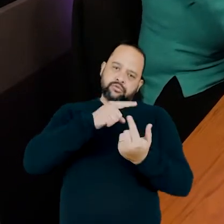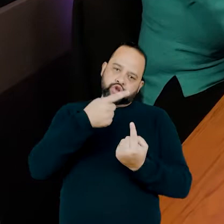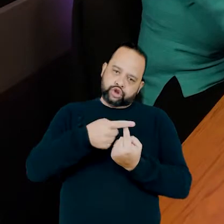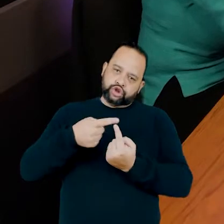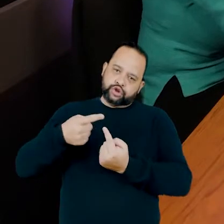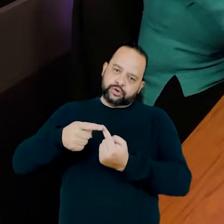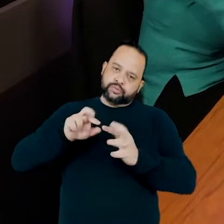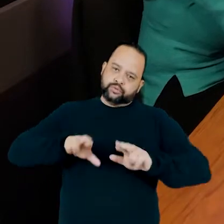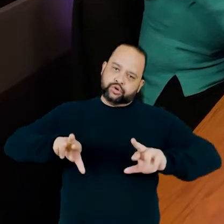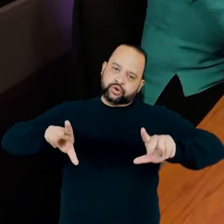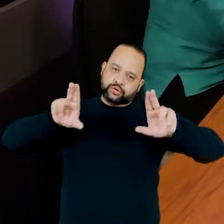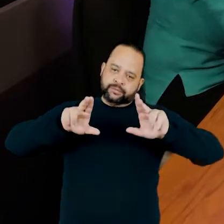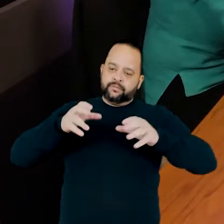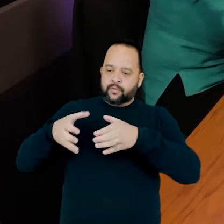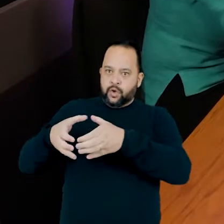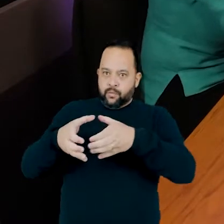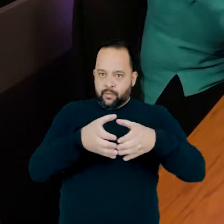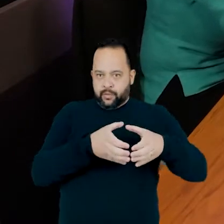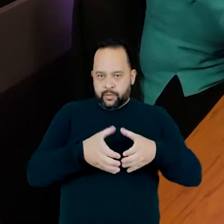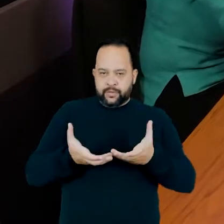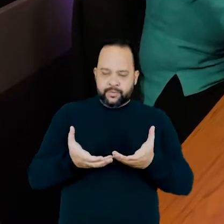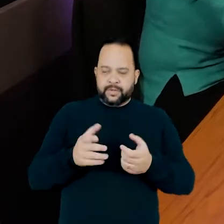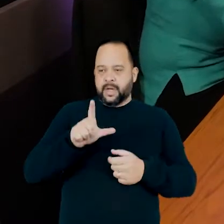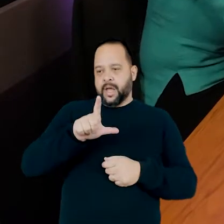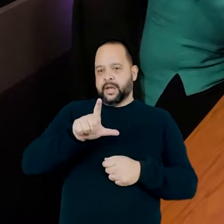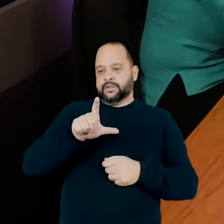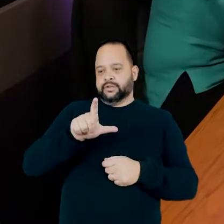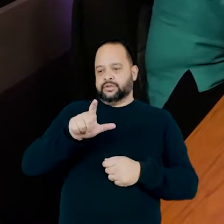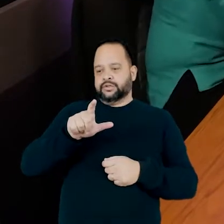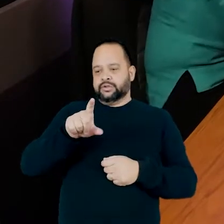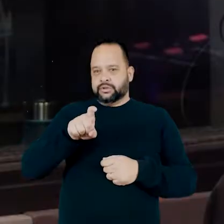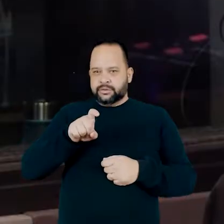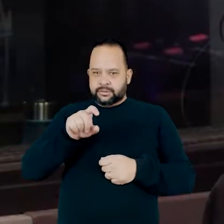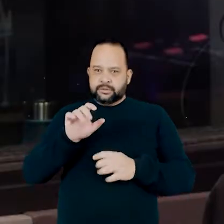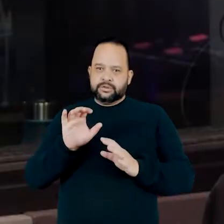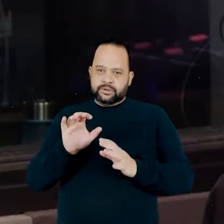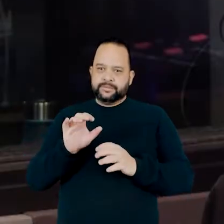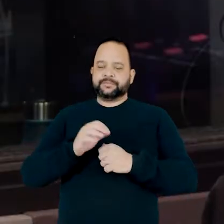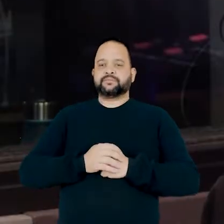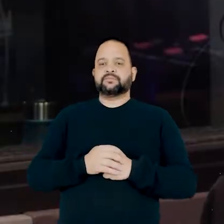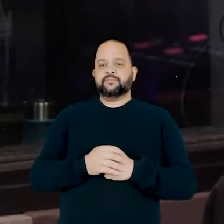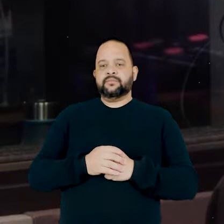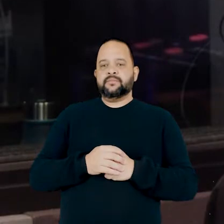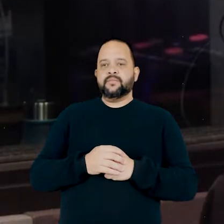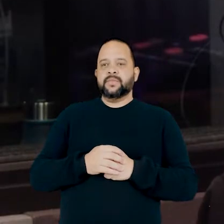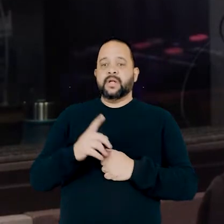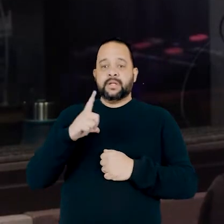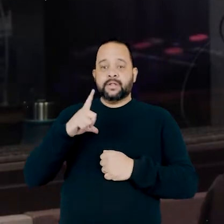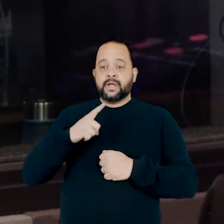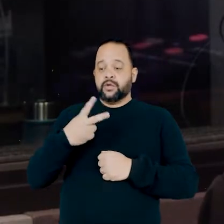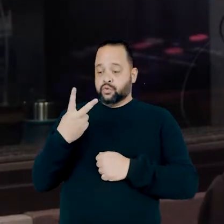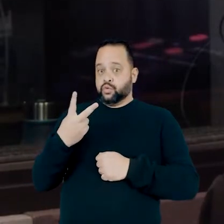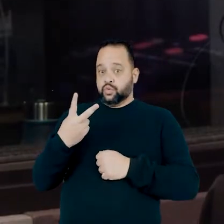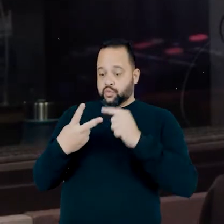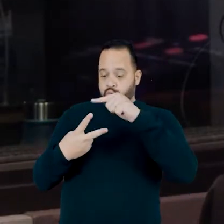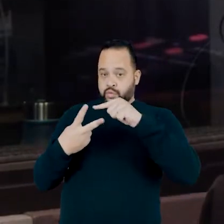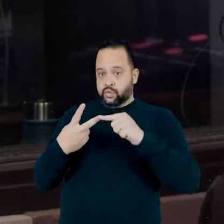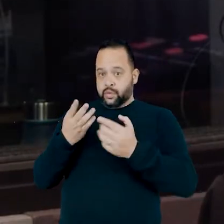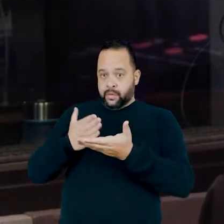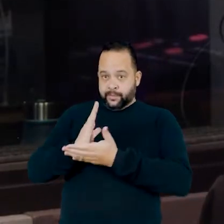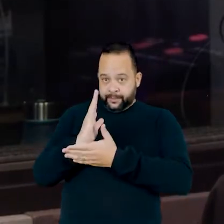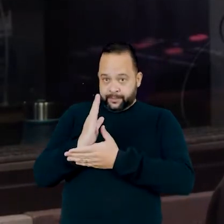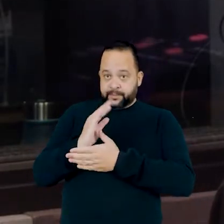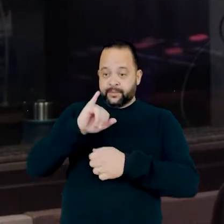Ah, vamos imaginar a família QLXD. Então, no Brasil, a família QLXD, ela é homologada em duas bandas, né? Que é a